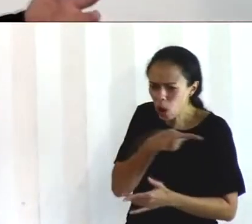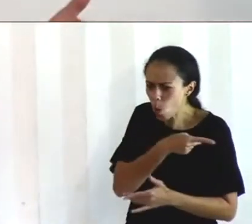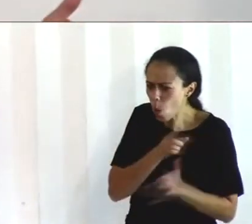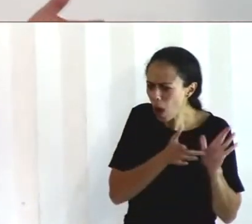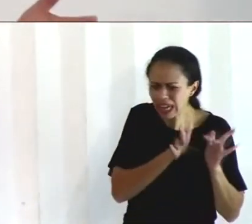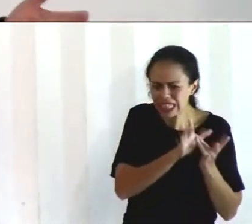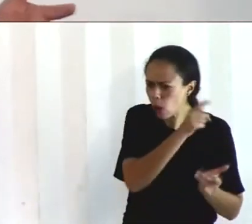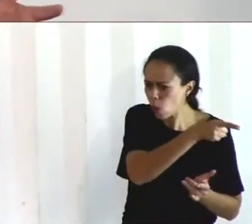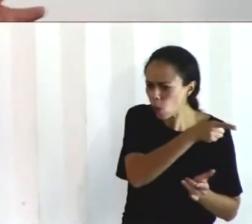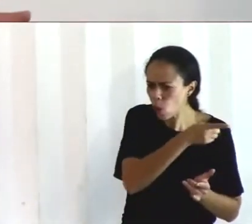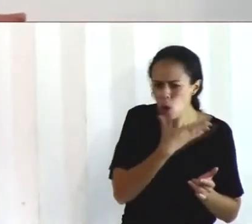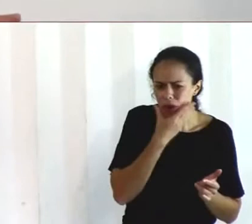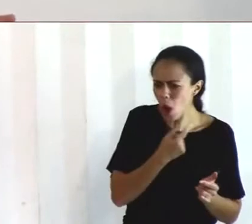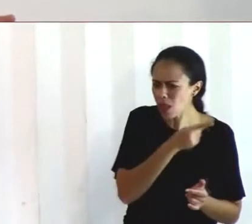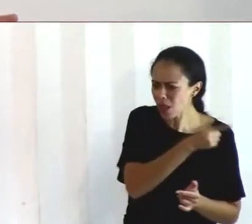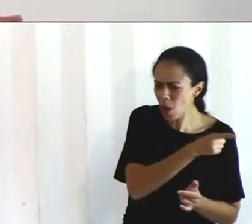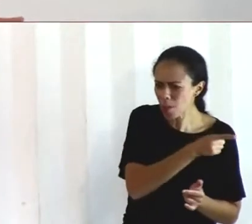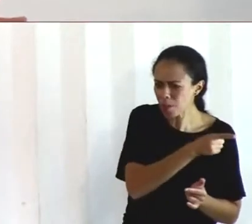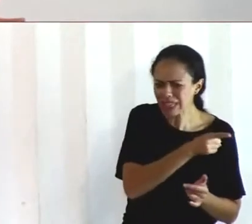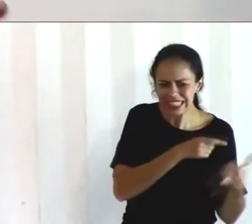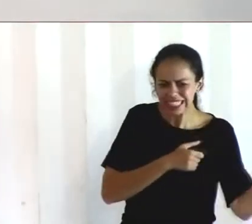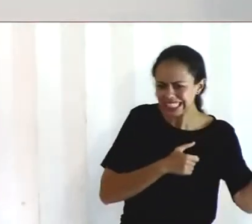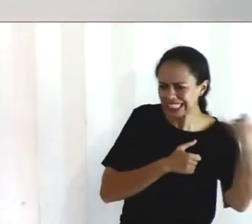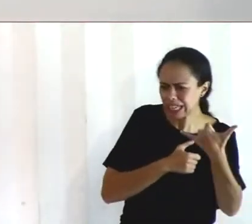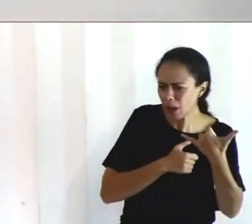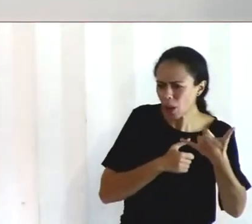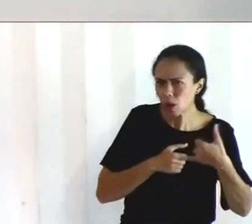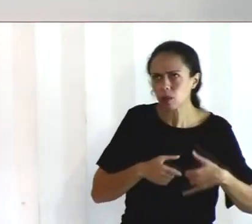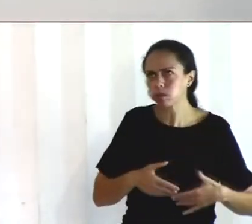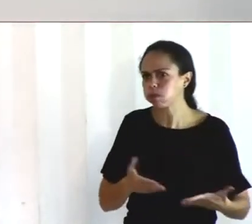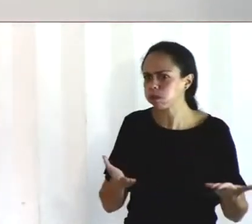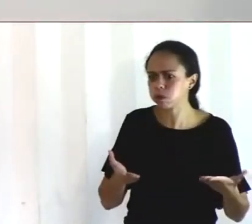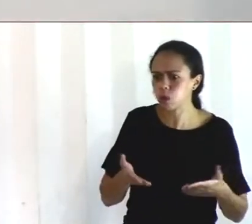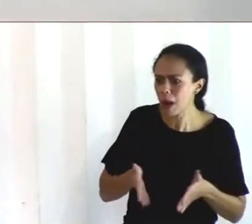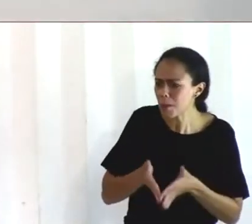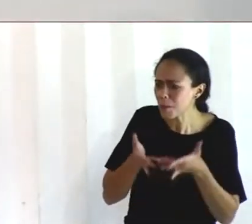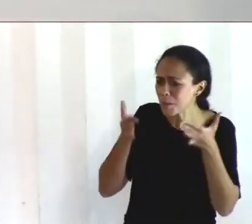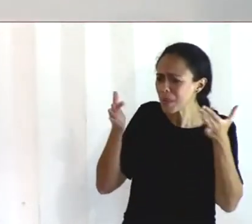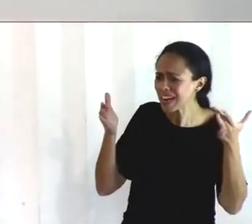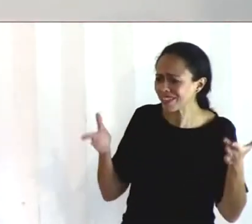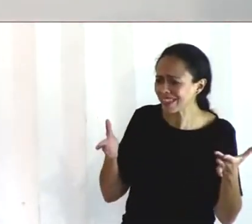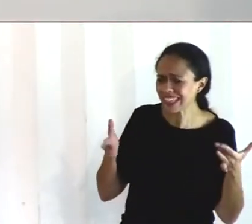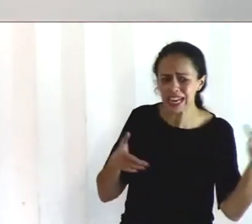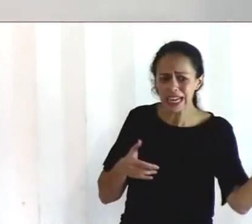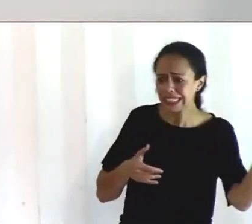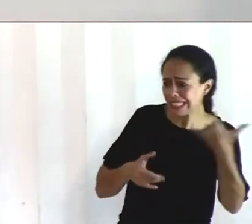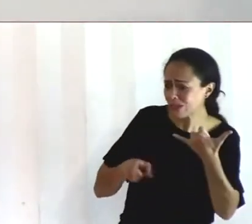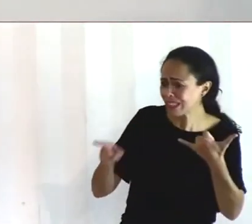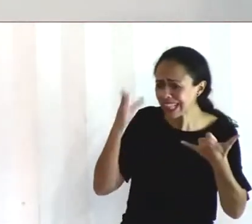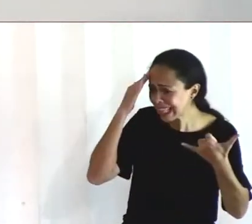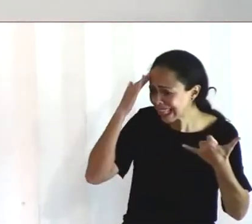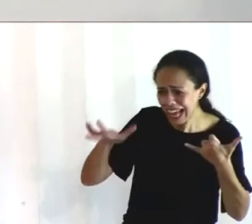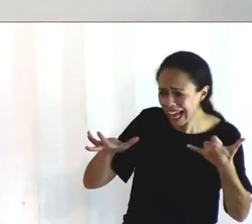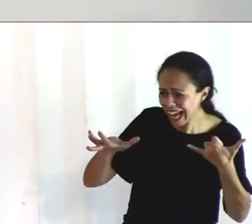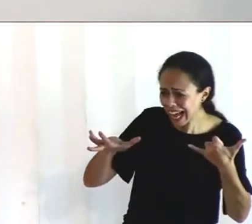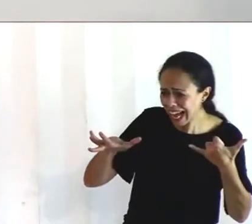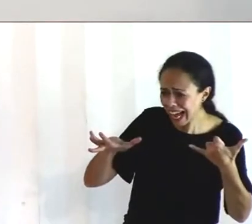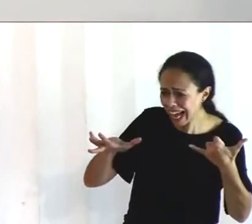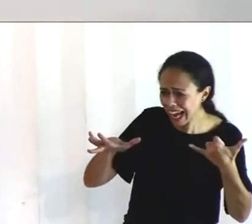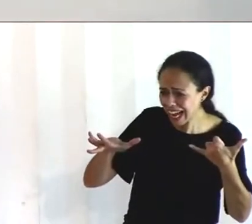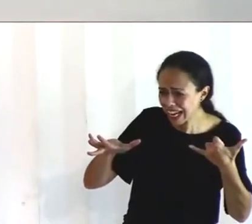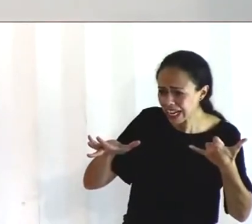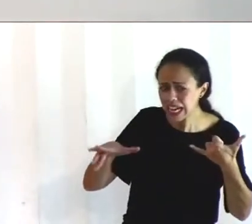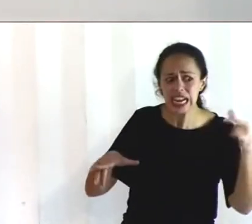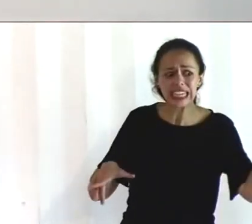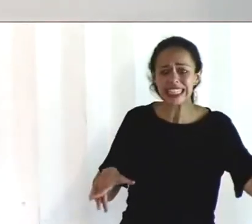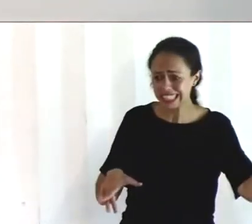que sabe coisas, que fala de coisas que eu não sei. Tem um homem que pode dizer a vocês coisas que vocês ainda não sabem. Tem alguém que